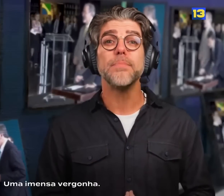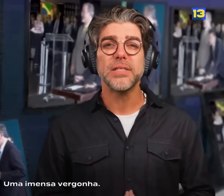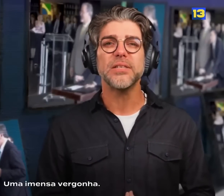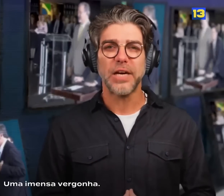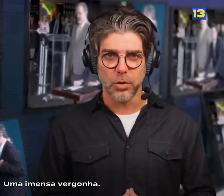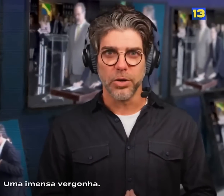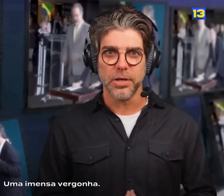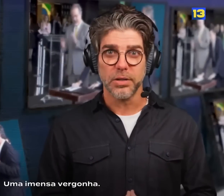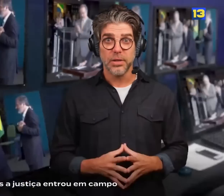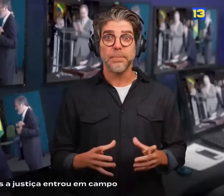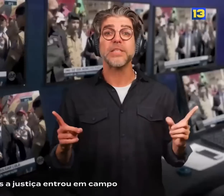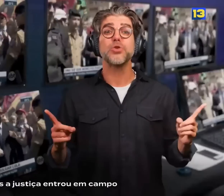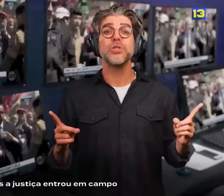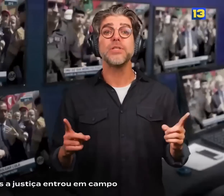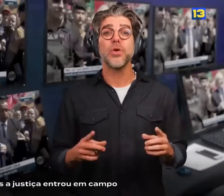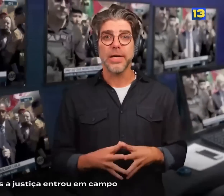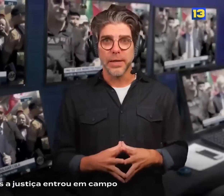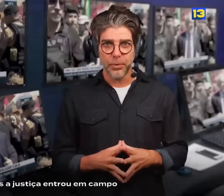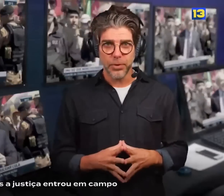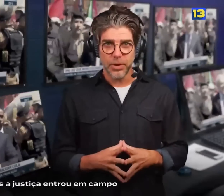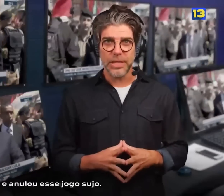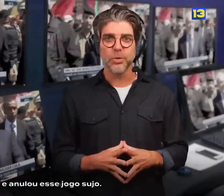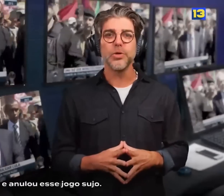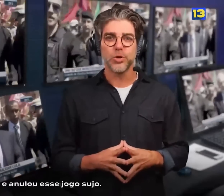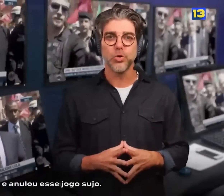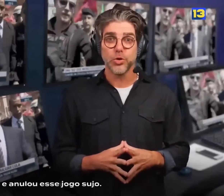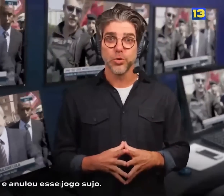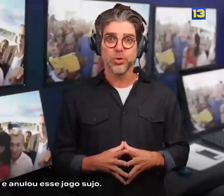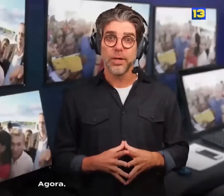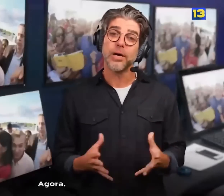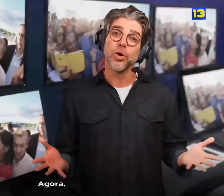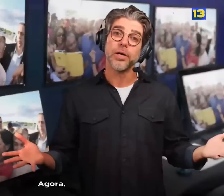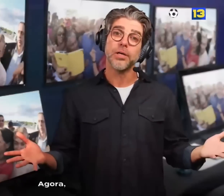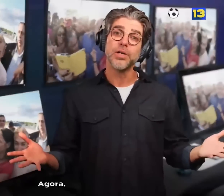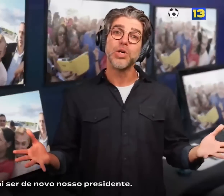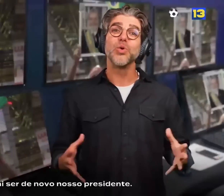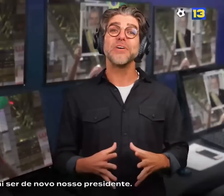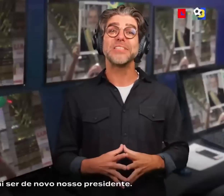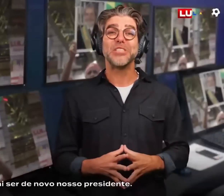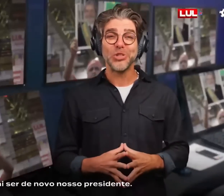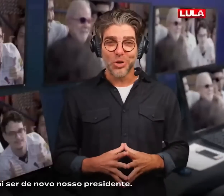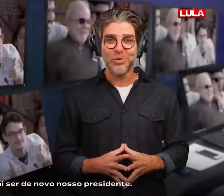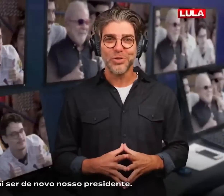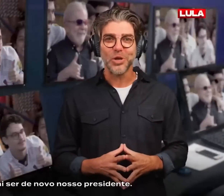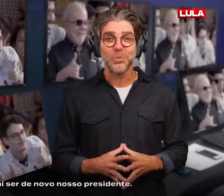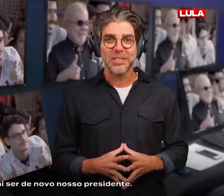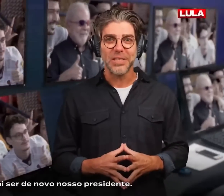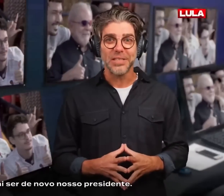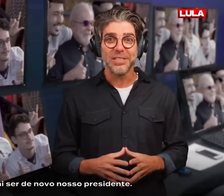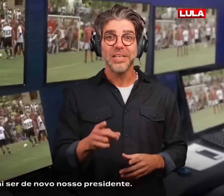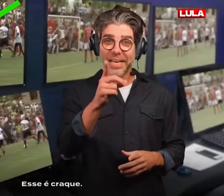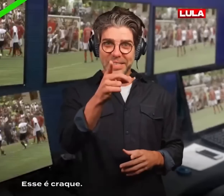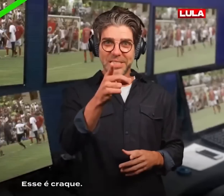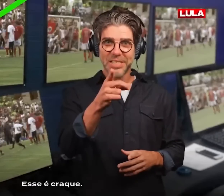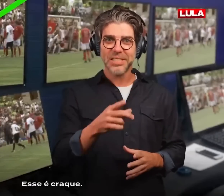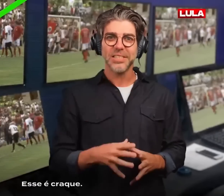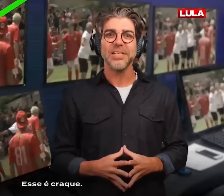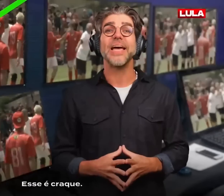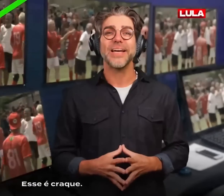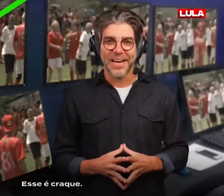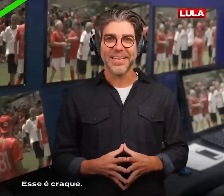Uma imensa vergonha. Mas a justiça entrou em campo e anulou esse jogo sujo. Agora, Lula vai ser de novo nosso presidente.